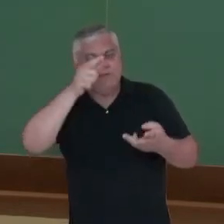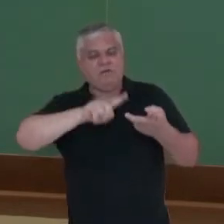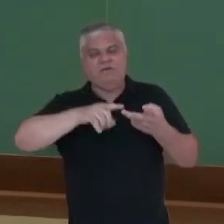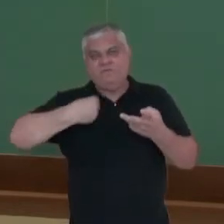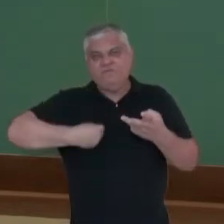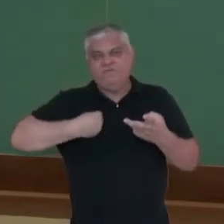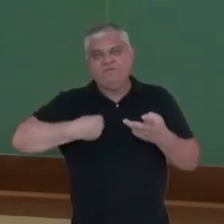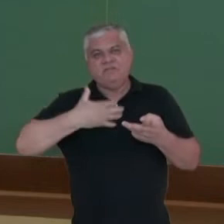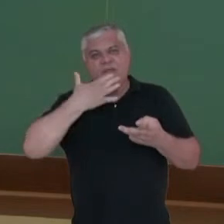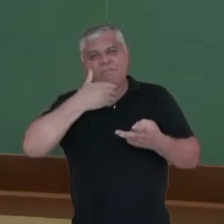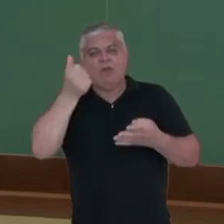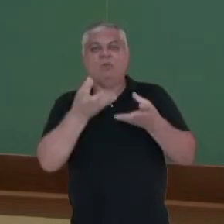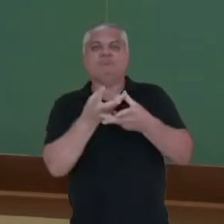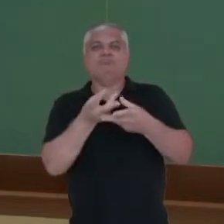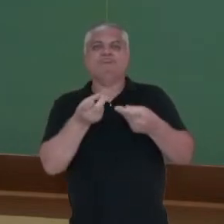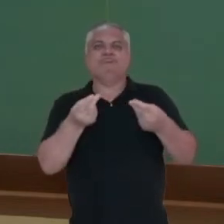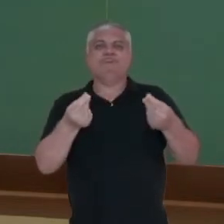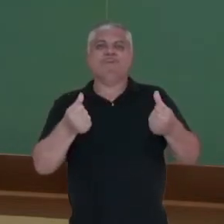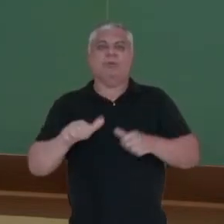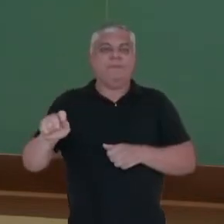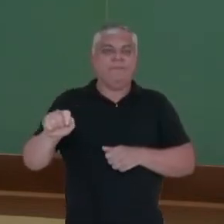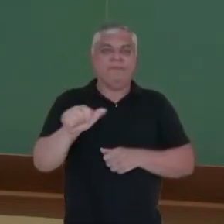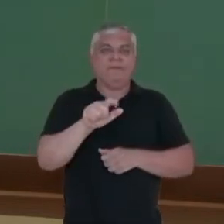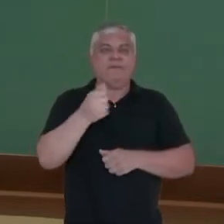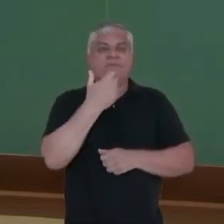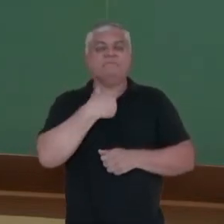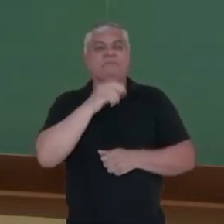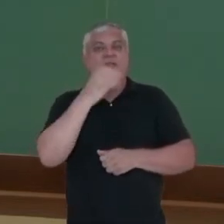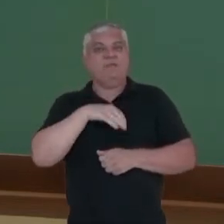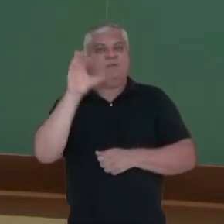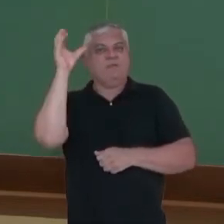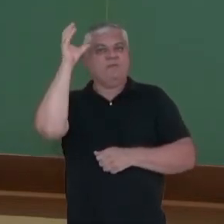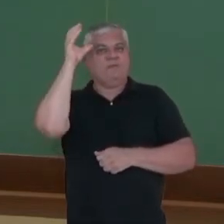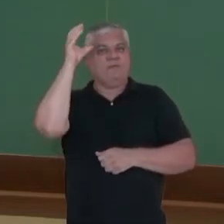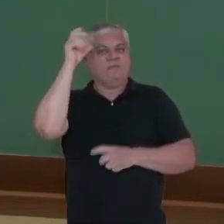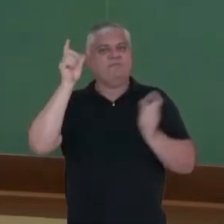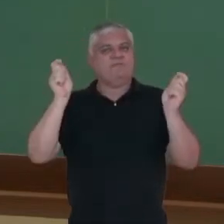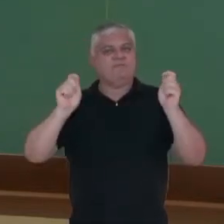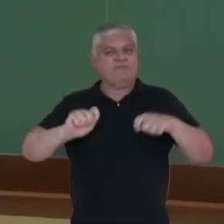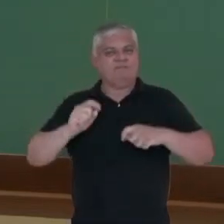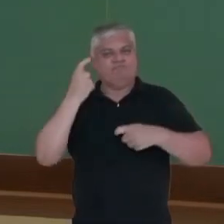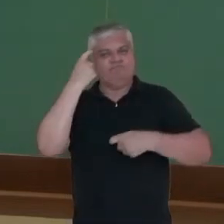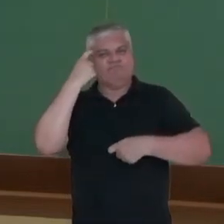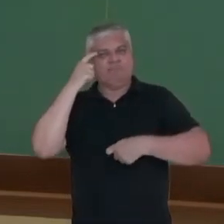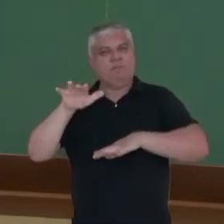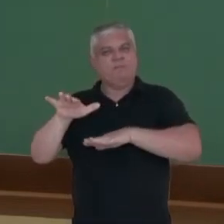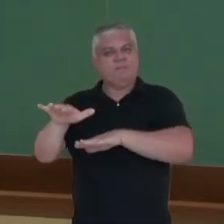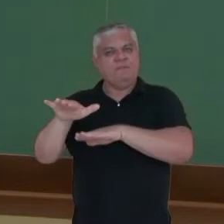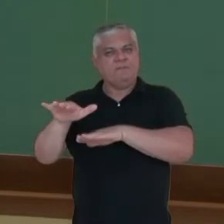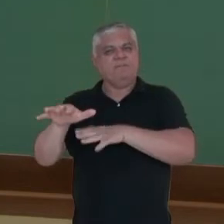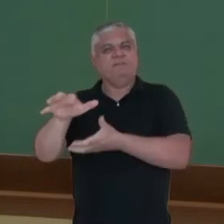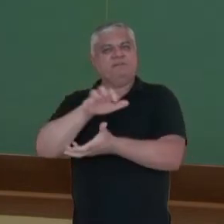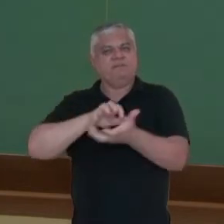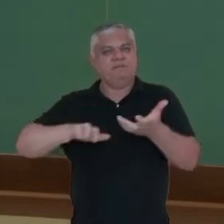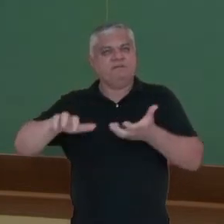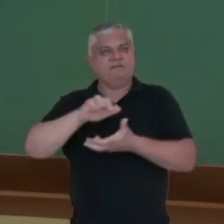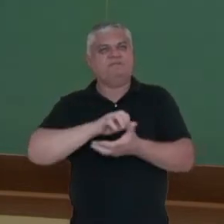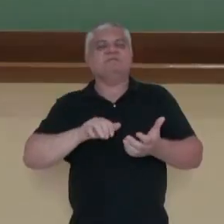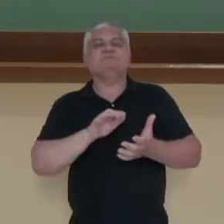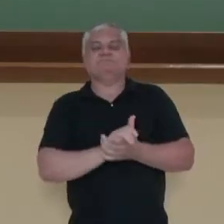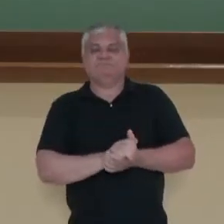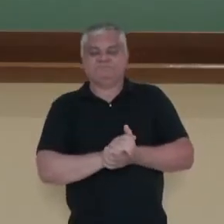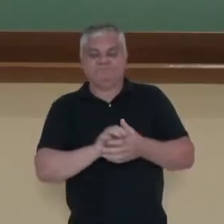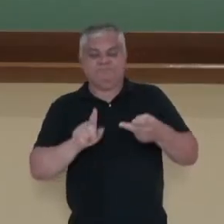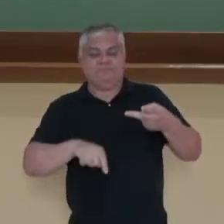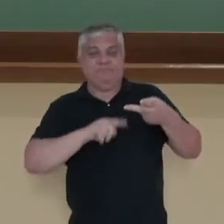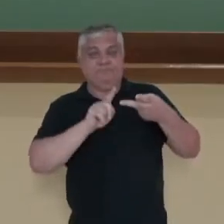eles passam a ter uma consciência, né, de classe quando eles pensam aí em movimentos grevistas, né? E o